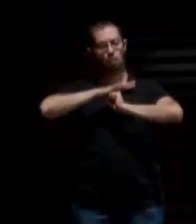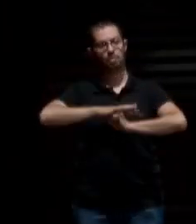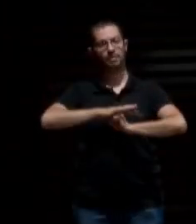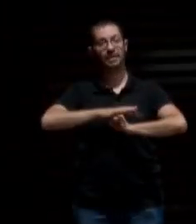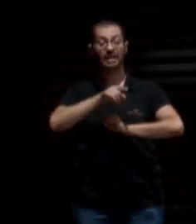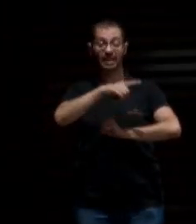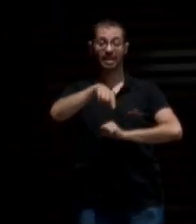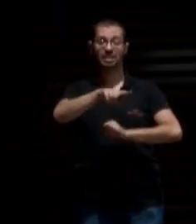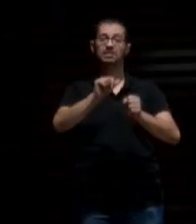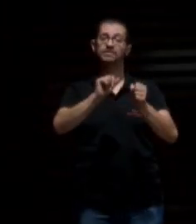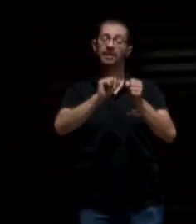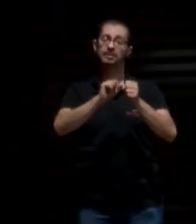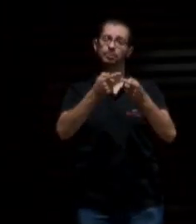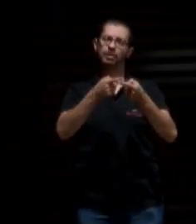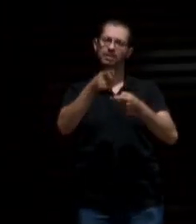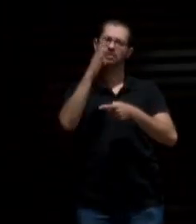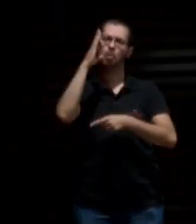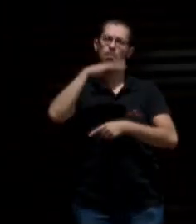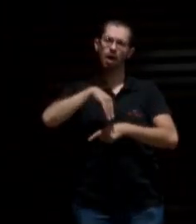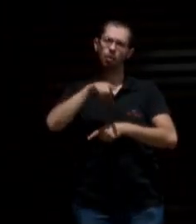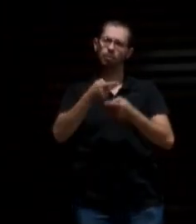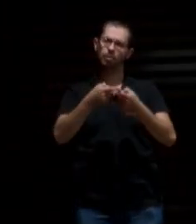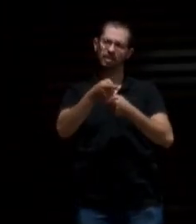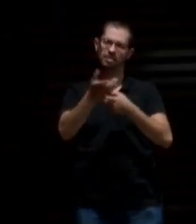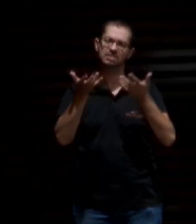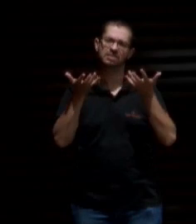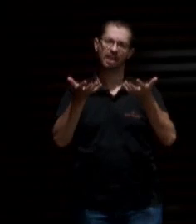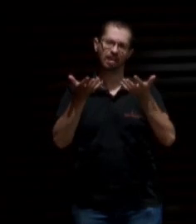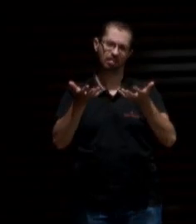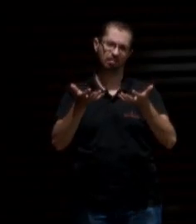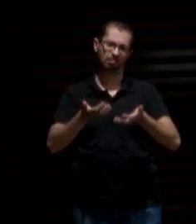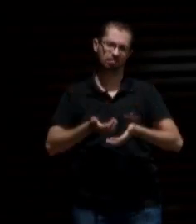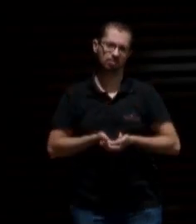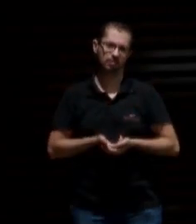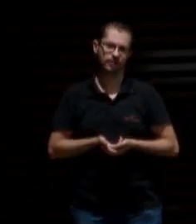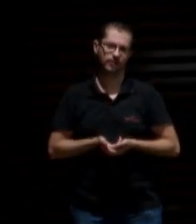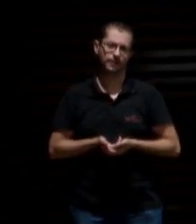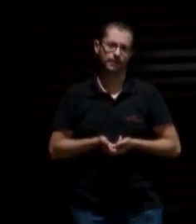são perversos e querem. Então, ai deles.